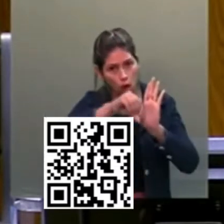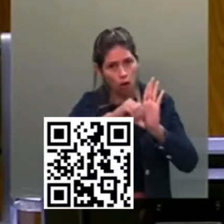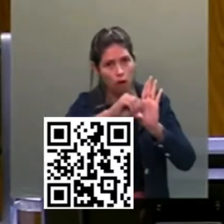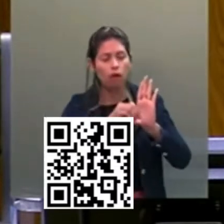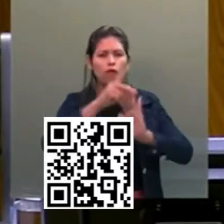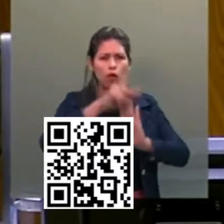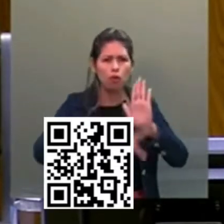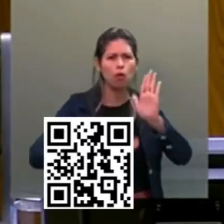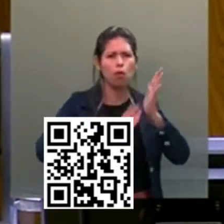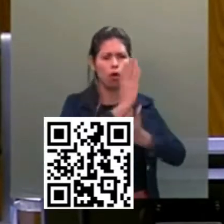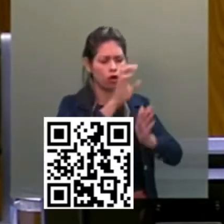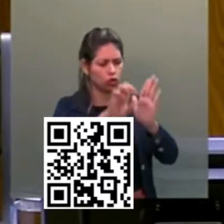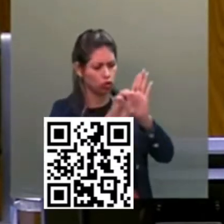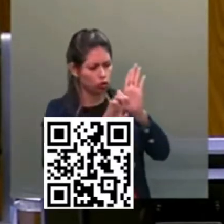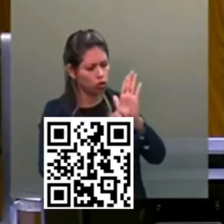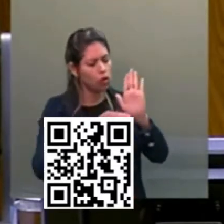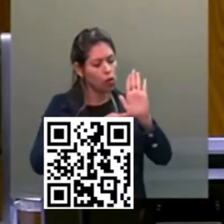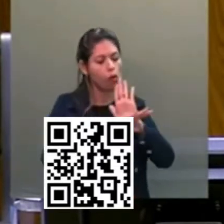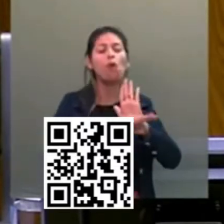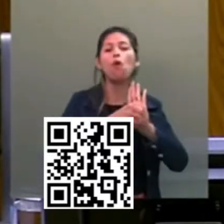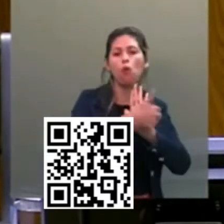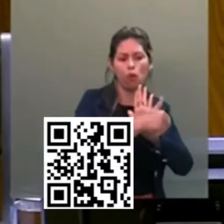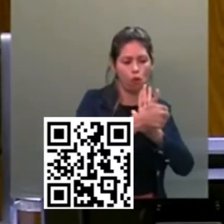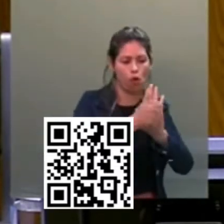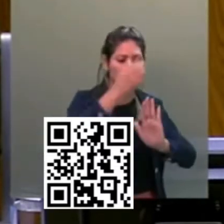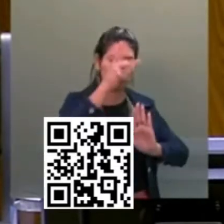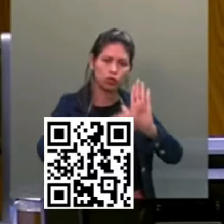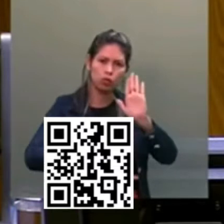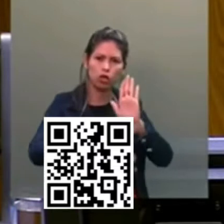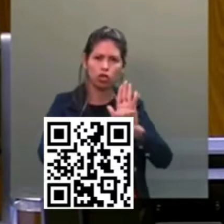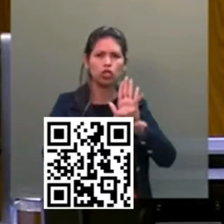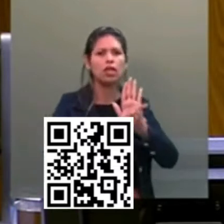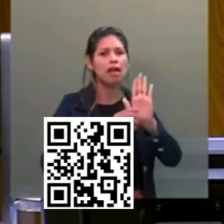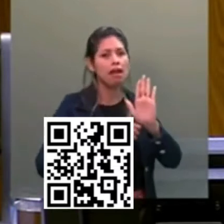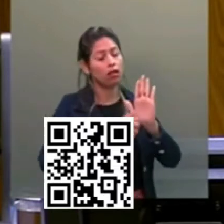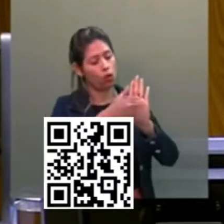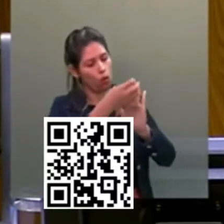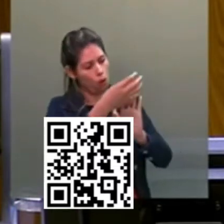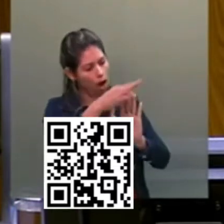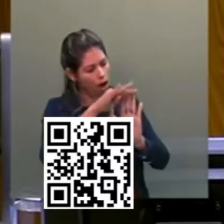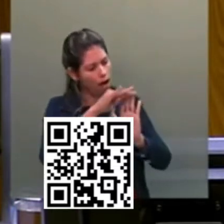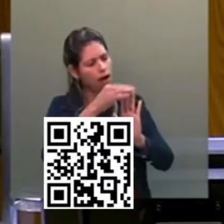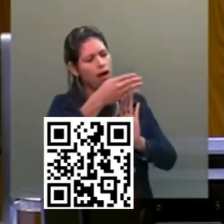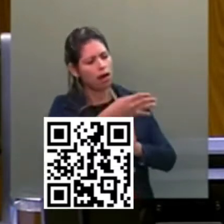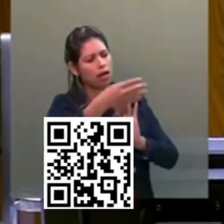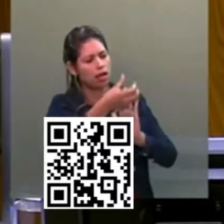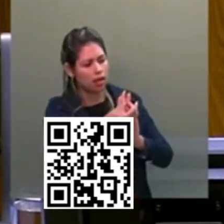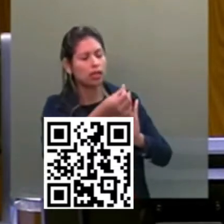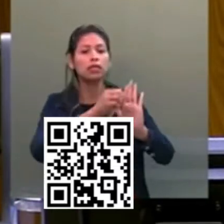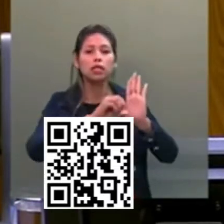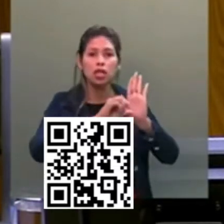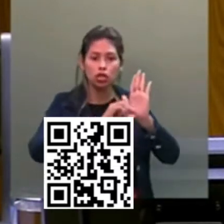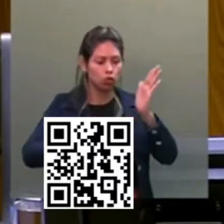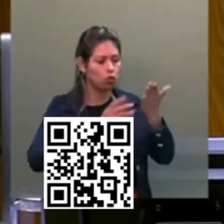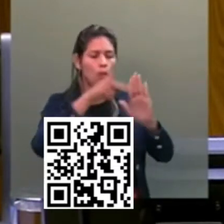emenda à Constituição, 11 projetos de resolução, 47 projetos de decreto legislativo e, no âmbito das